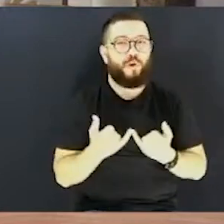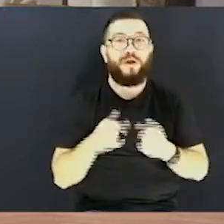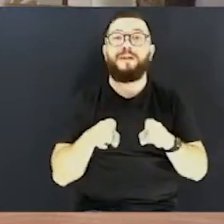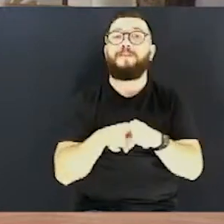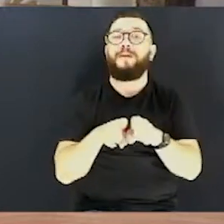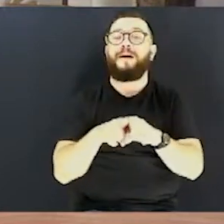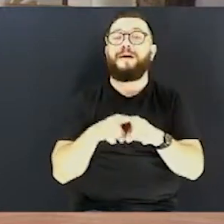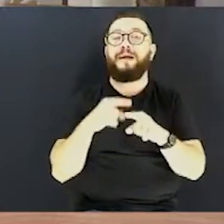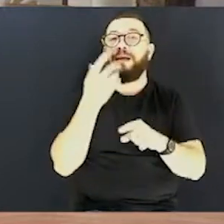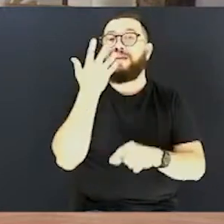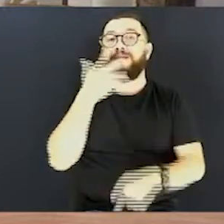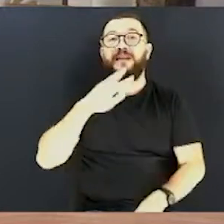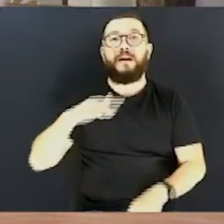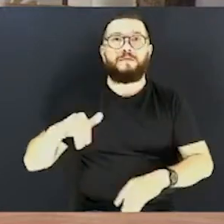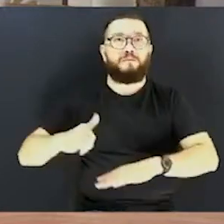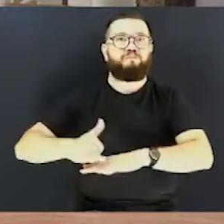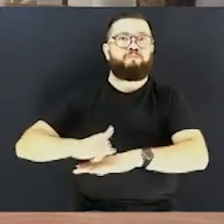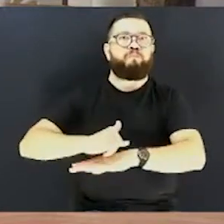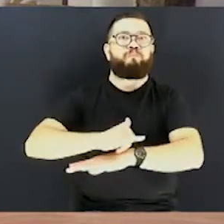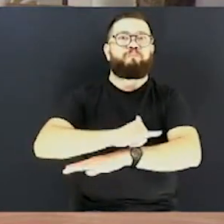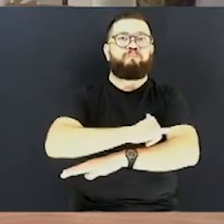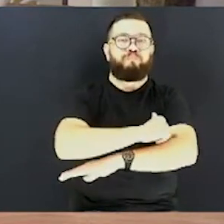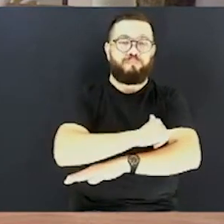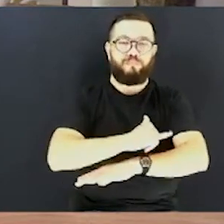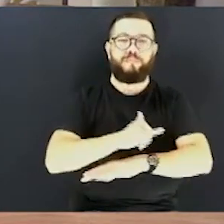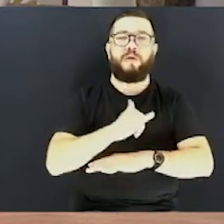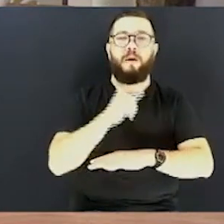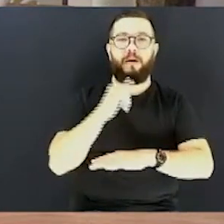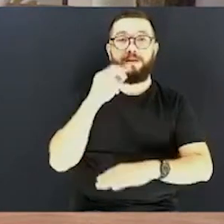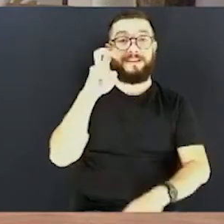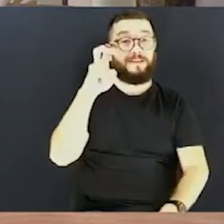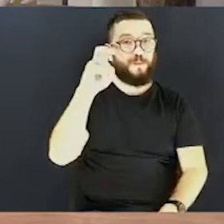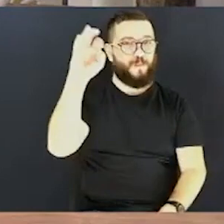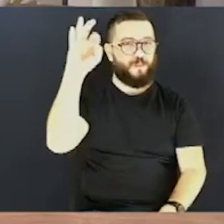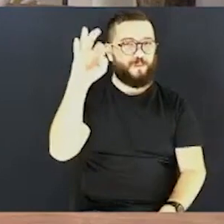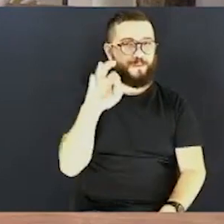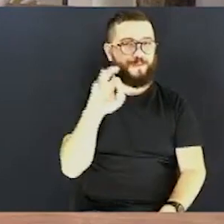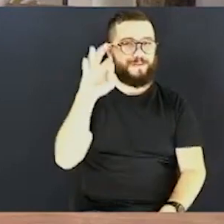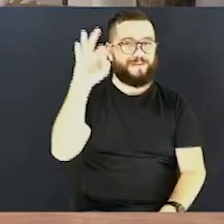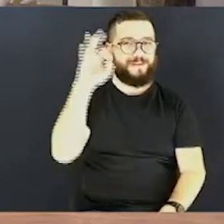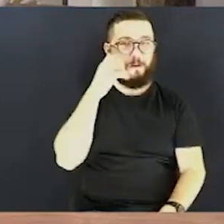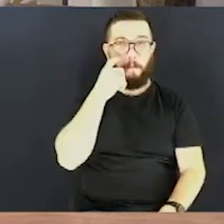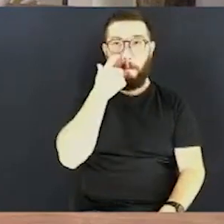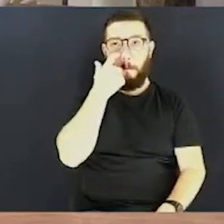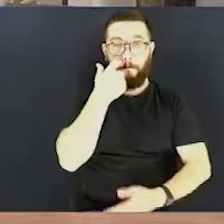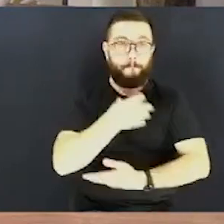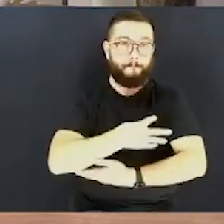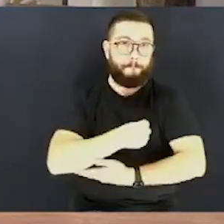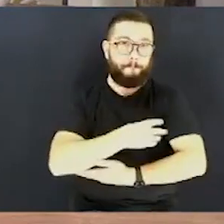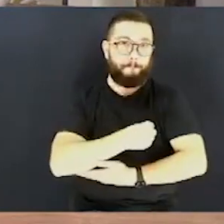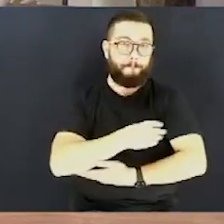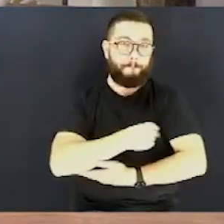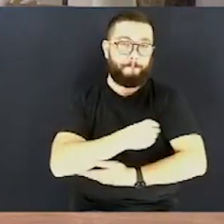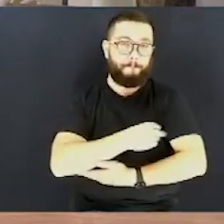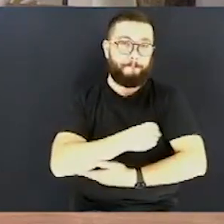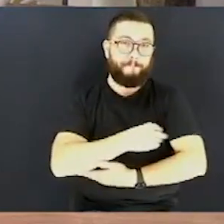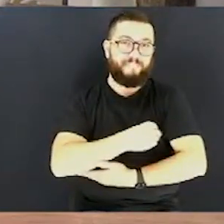problema, 5%. Nós temos ainda a questão do aleitamento materno, dado de